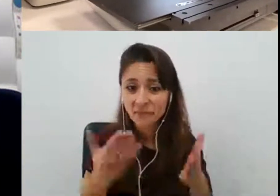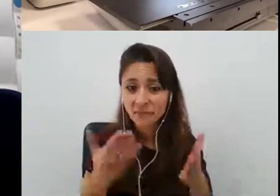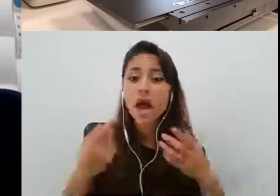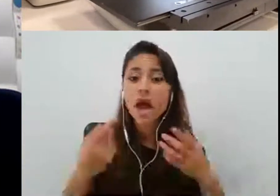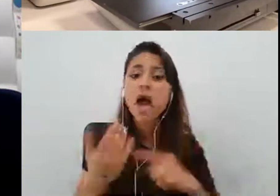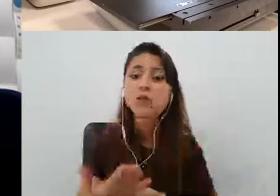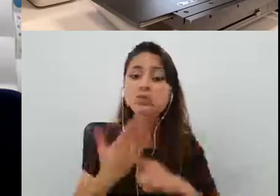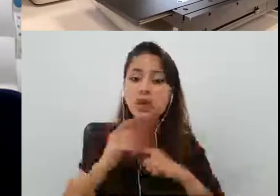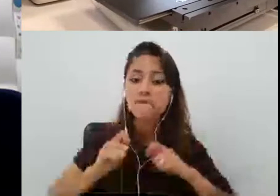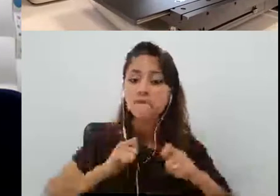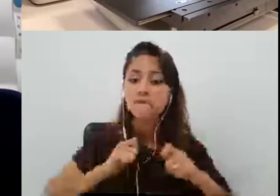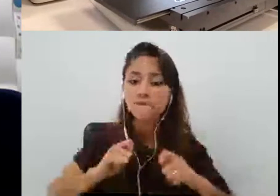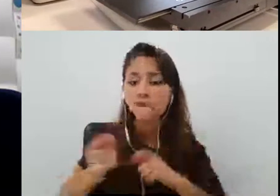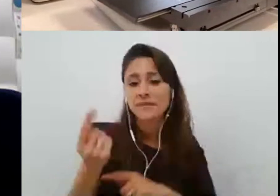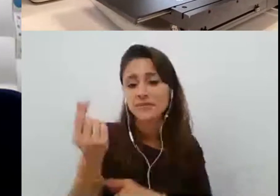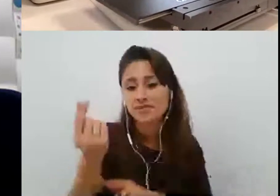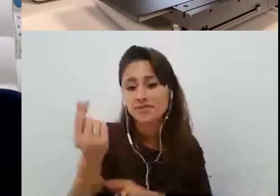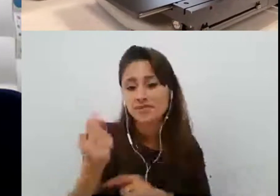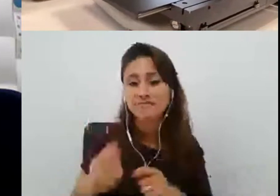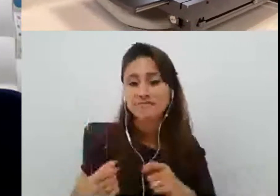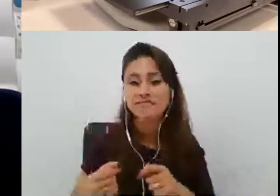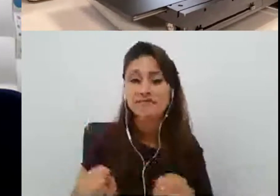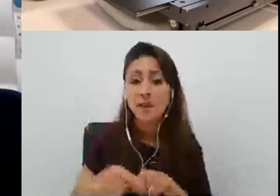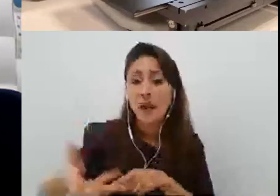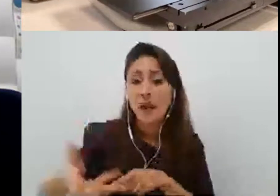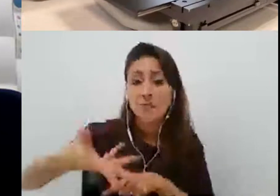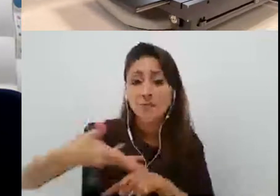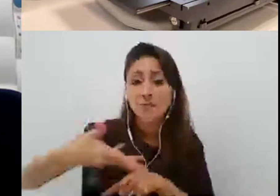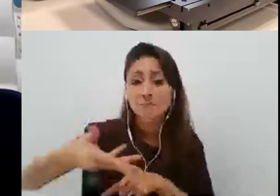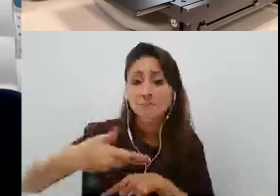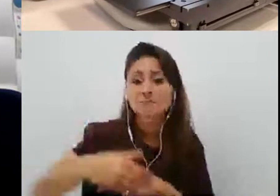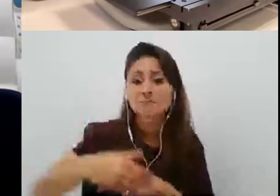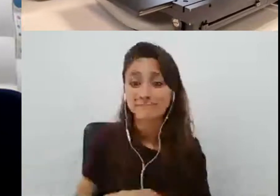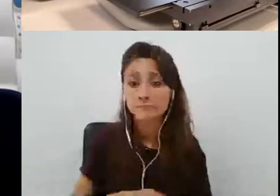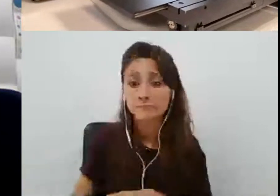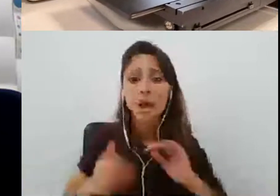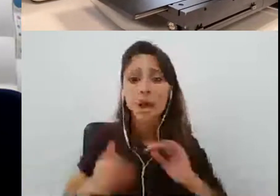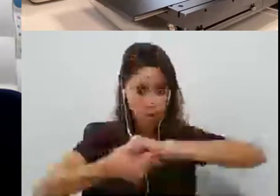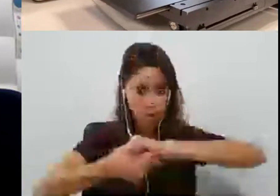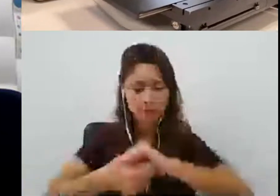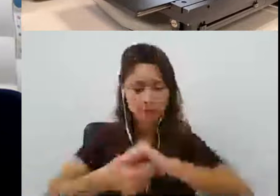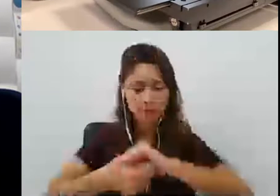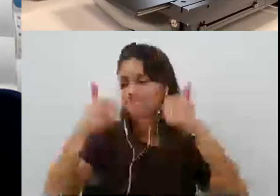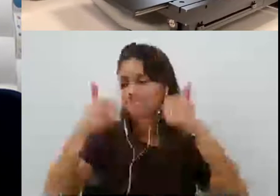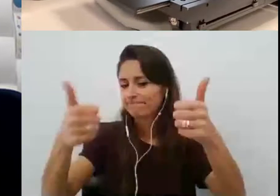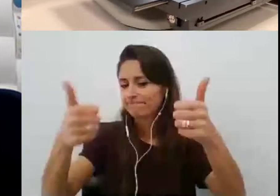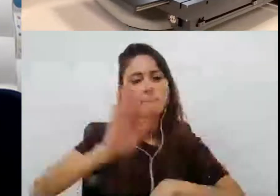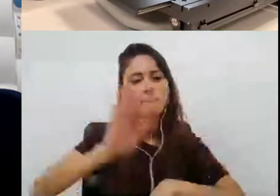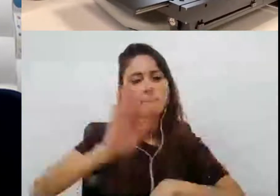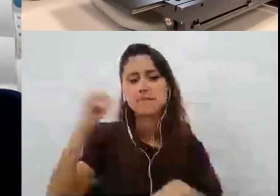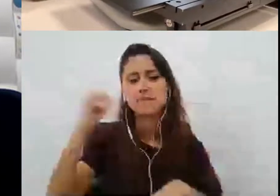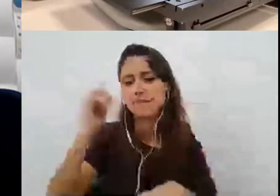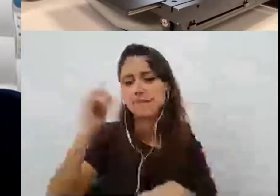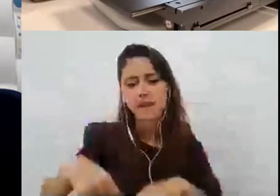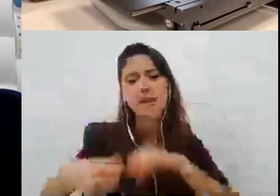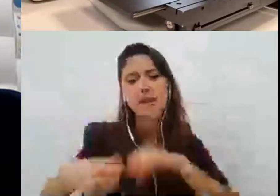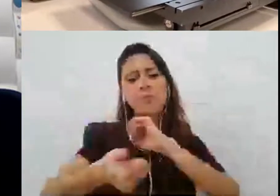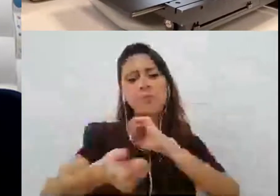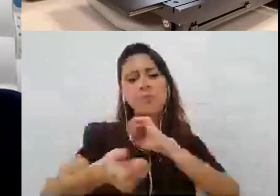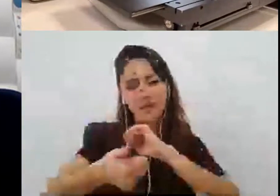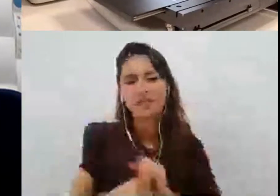custo, aqui está o exemplo de agilidade e com uma qualidade que é a mais importante, né, baseada